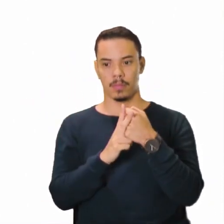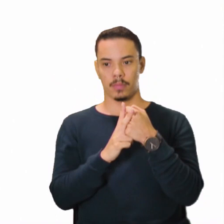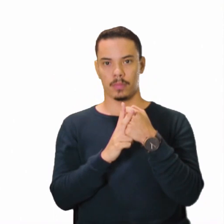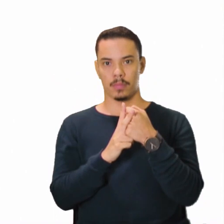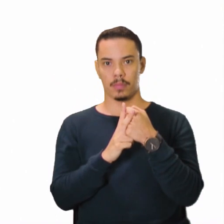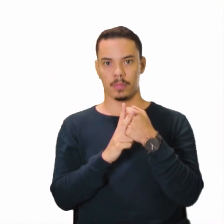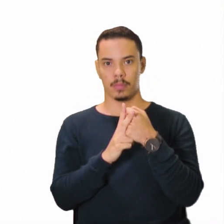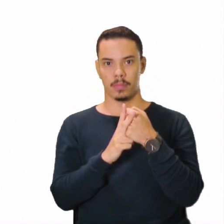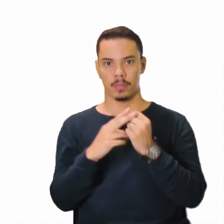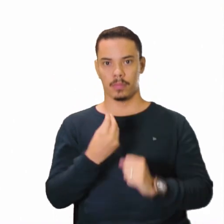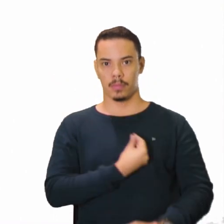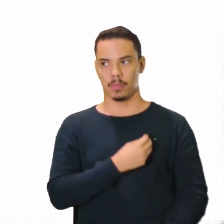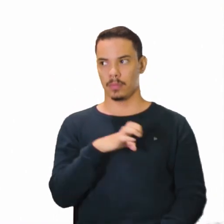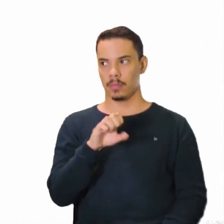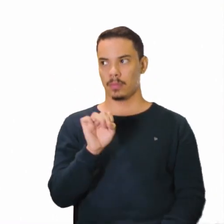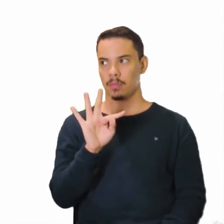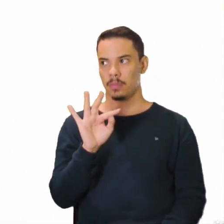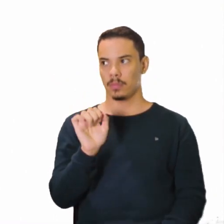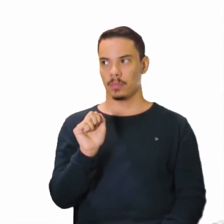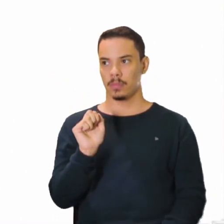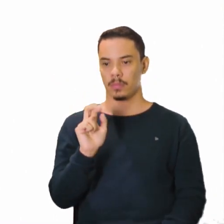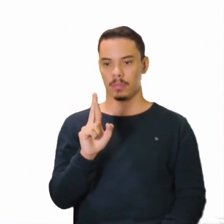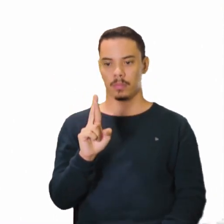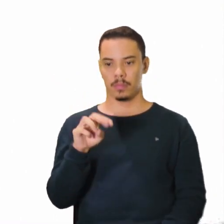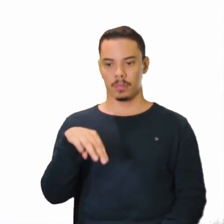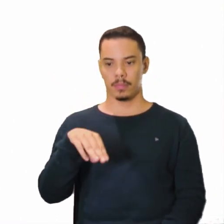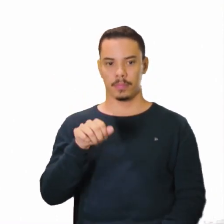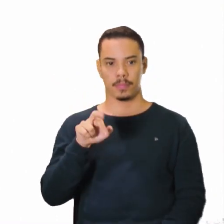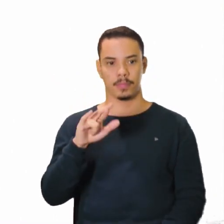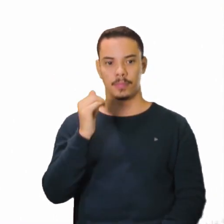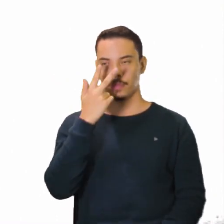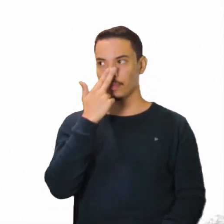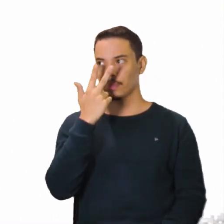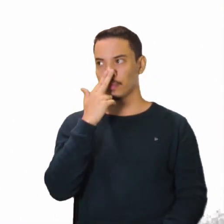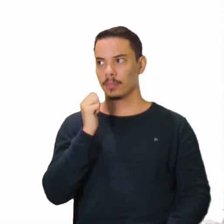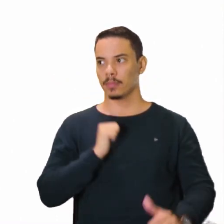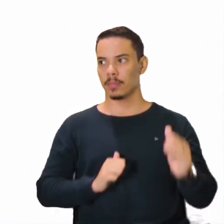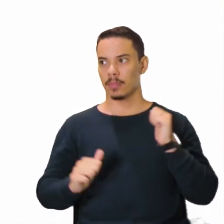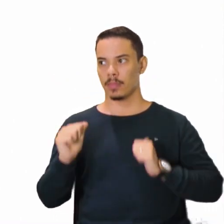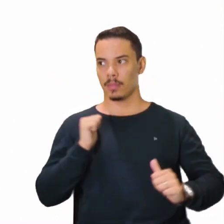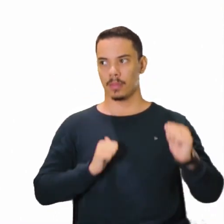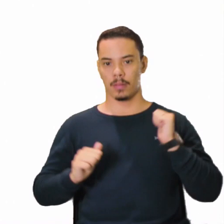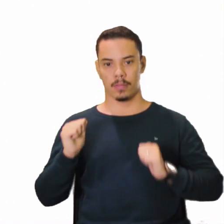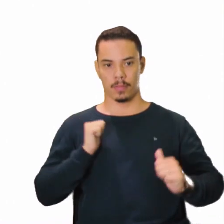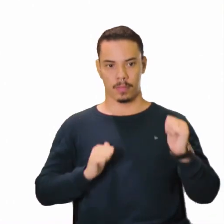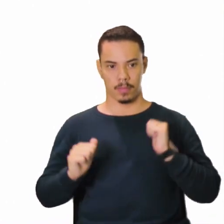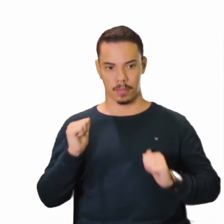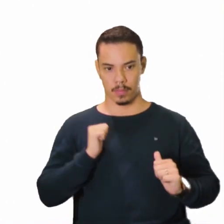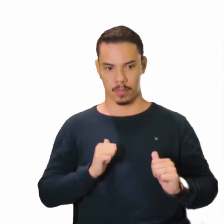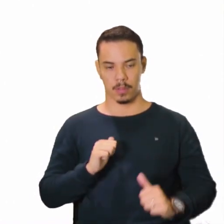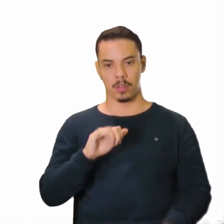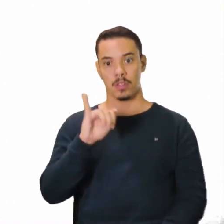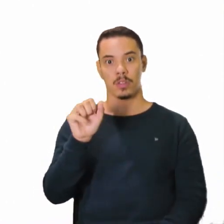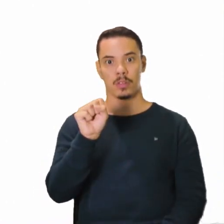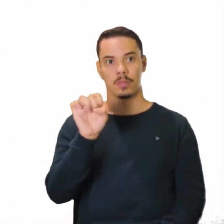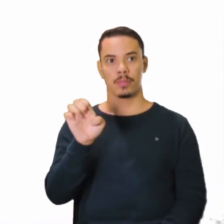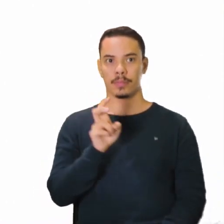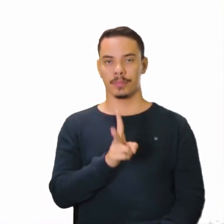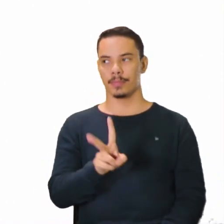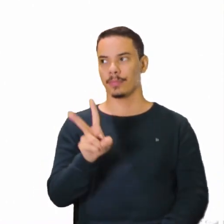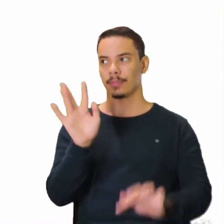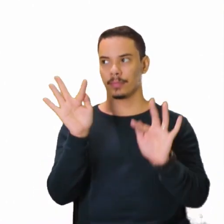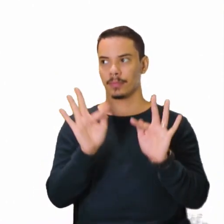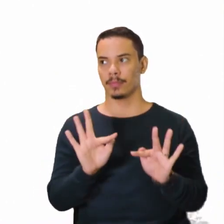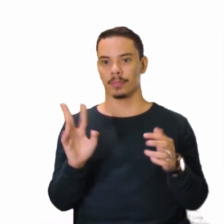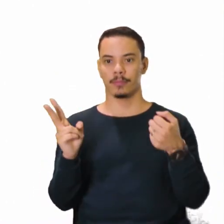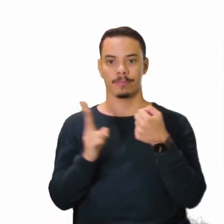que é o verbo estar. Maria parece ansiosa. Qual é o verbo? Parece. José continua feliz. Qual